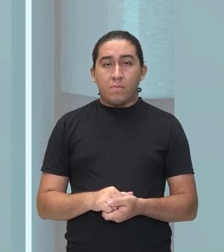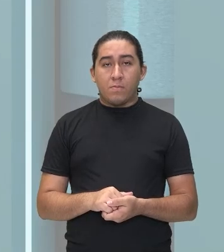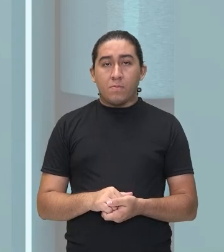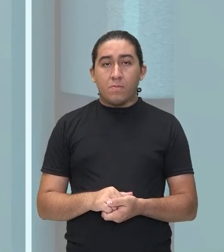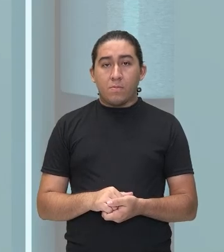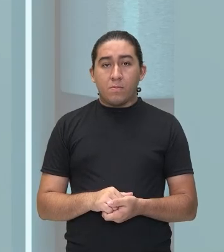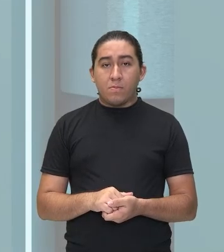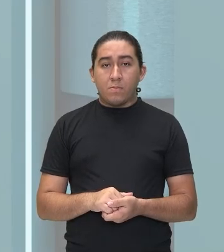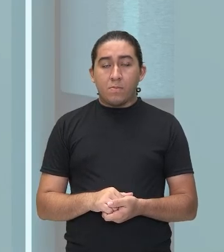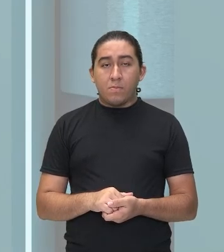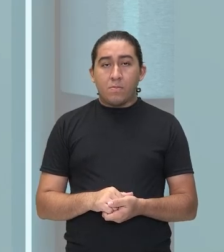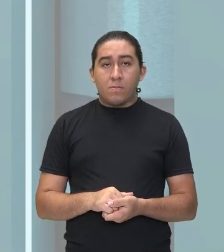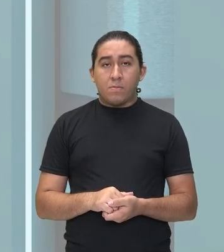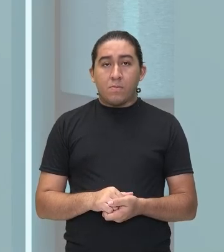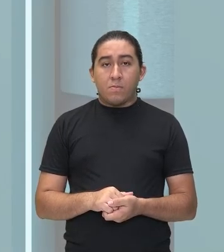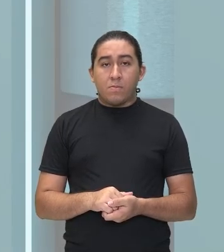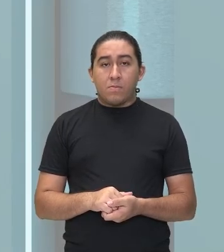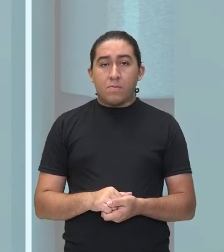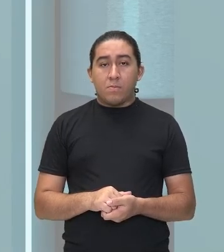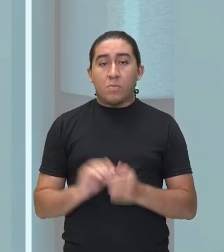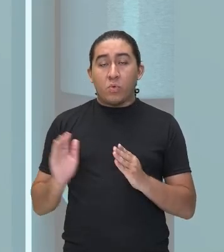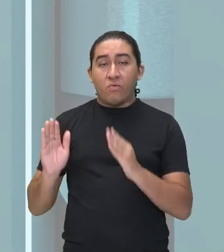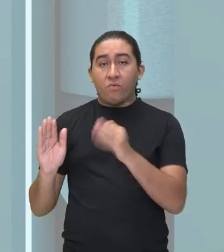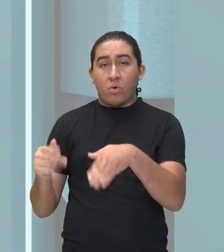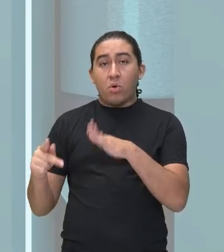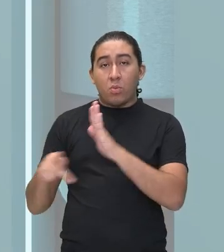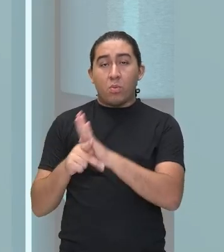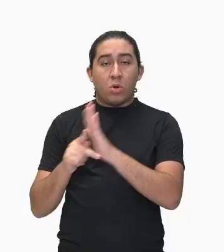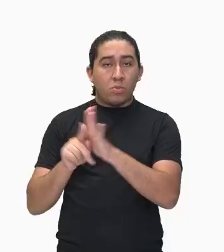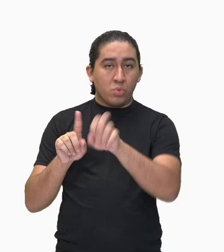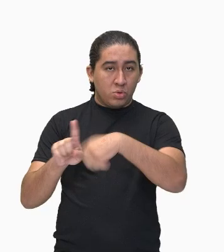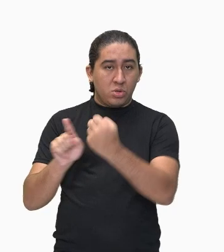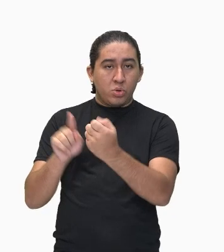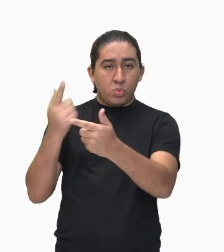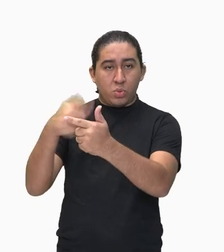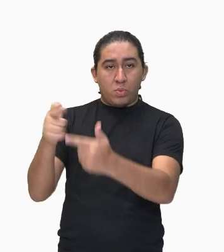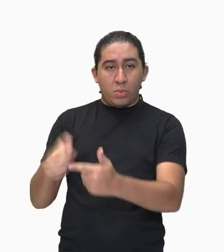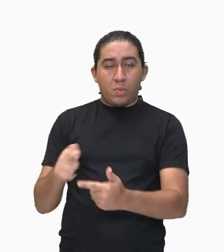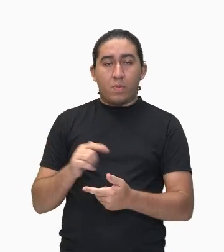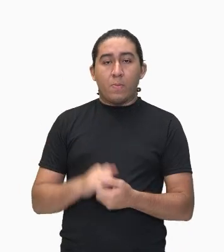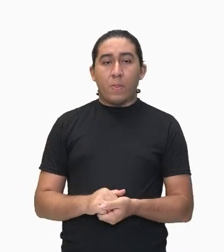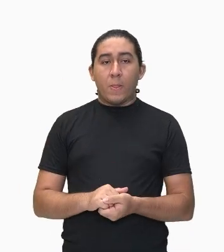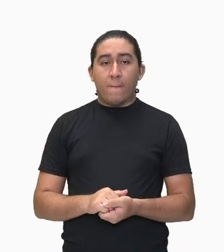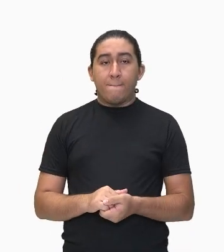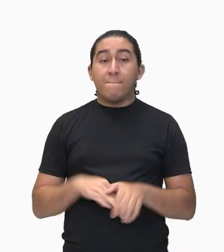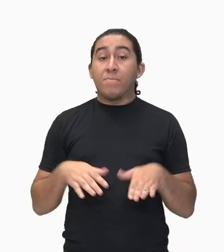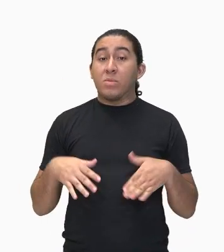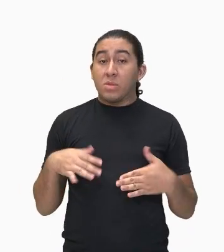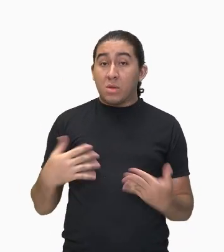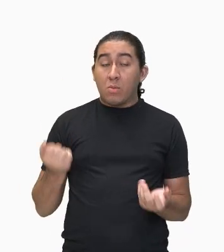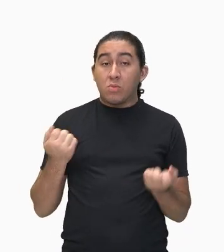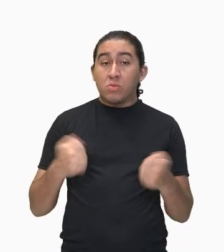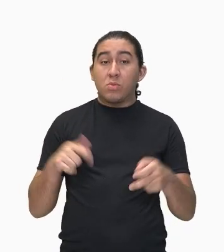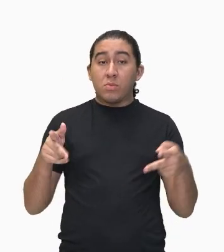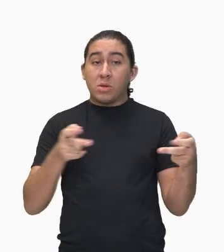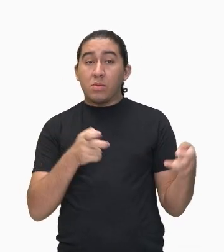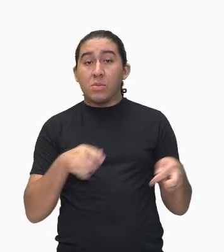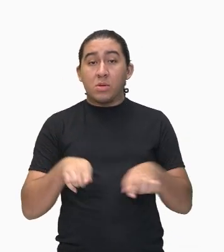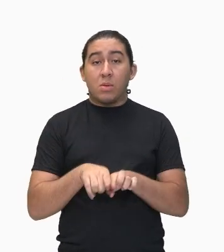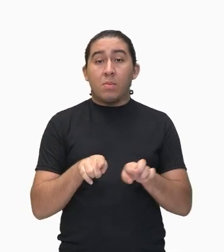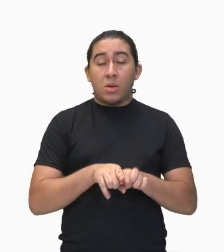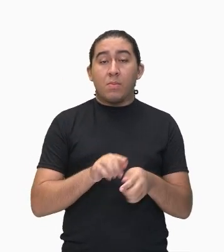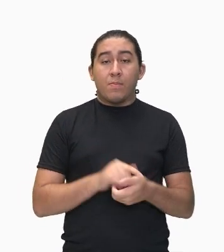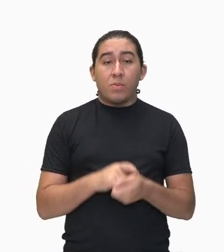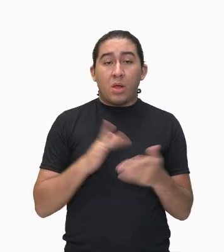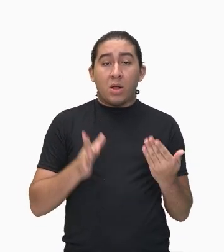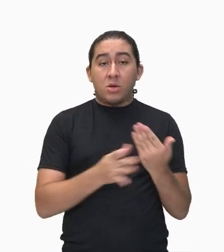especificamente da camada mais marginalizada. Continuando. Então, como nós podemos ver, o realismo ele